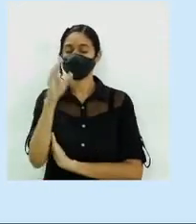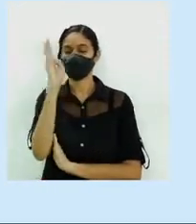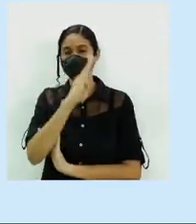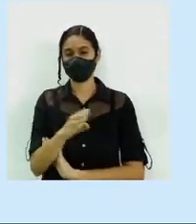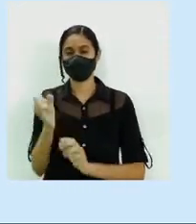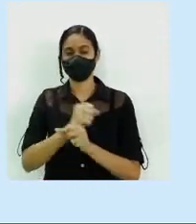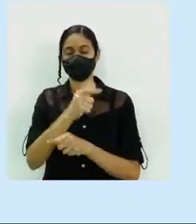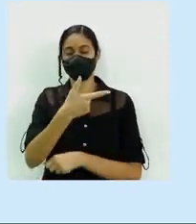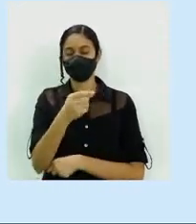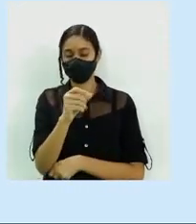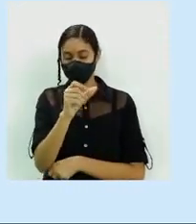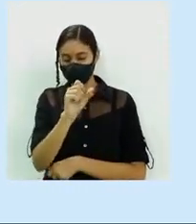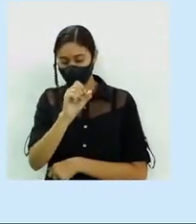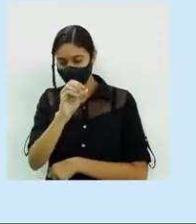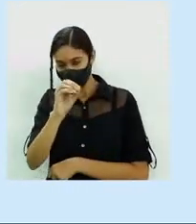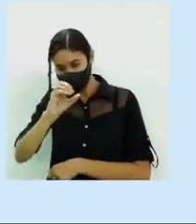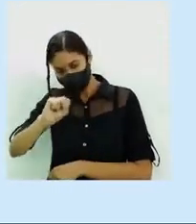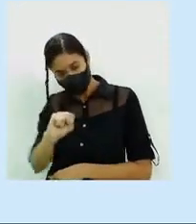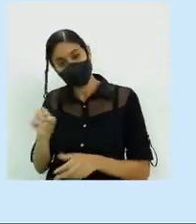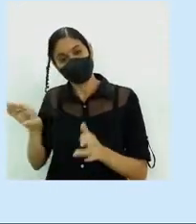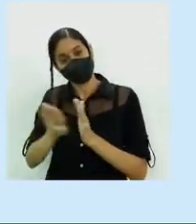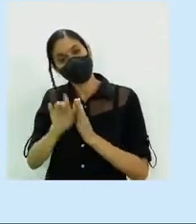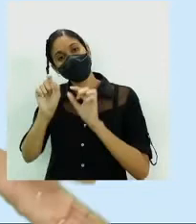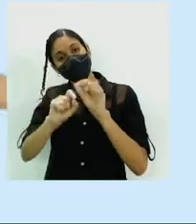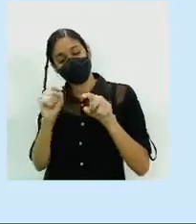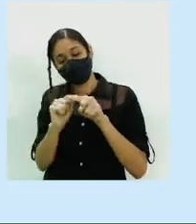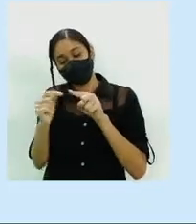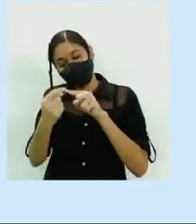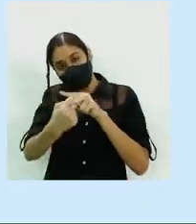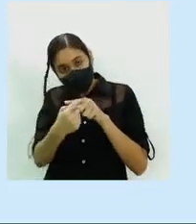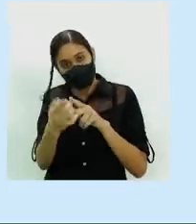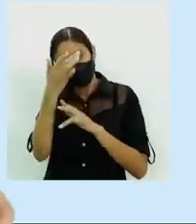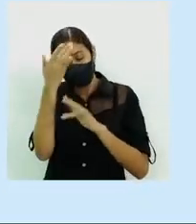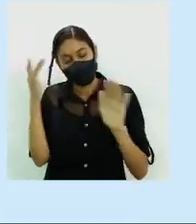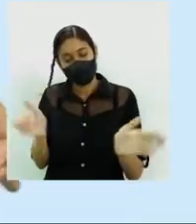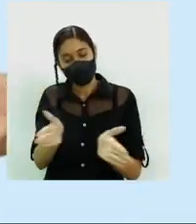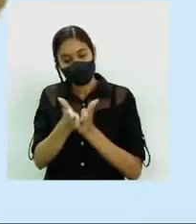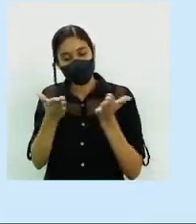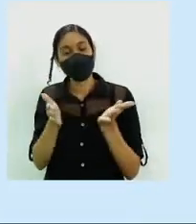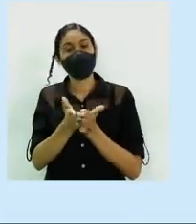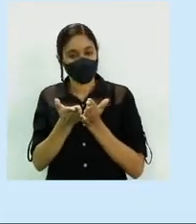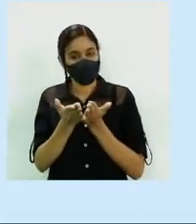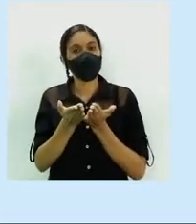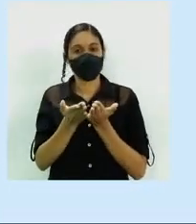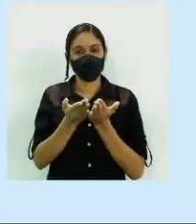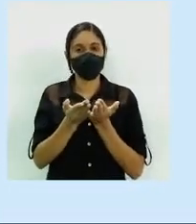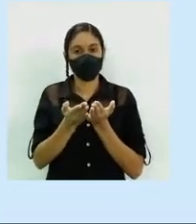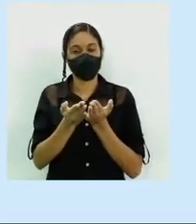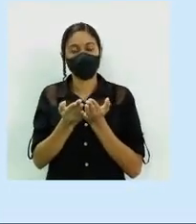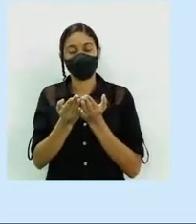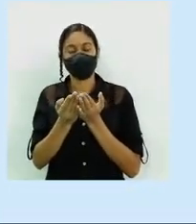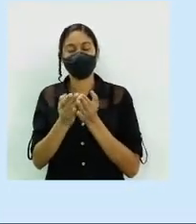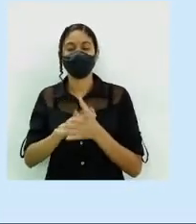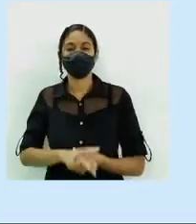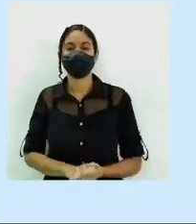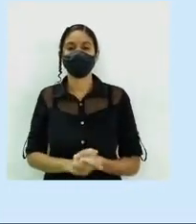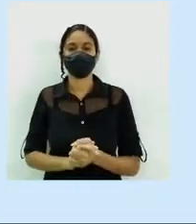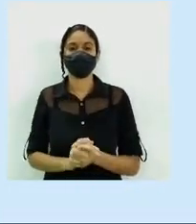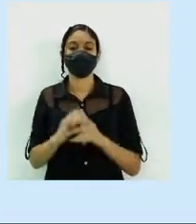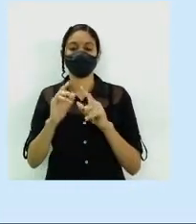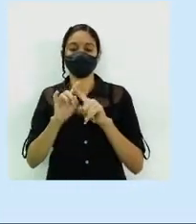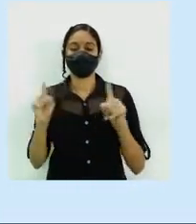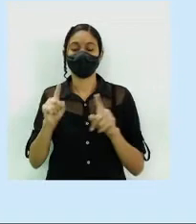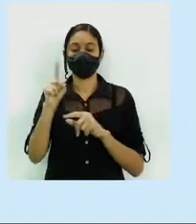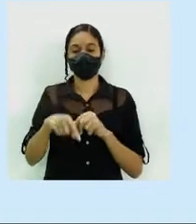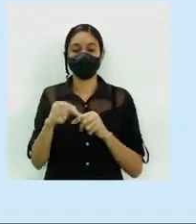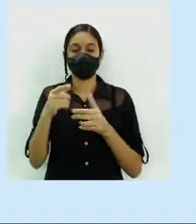2008 e ele vem pelas periferias, pelas aquelas populações que ficam mais à margem da sociedade, mas que